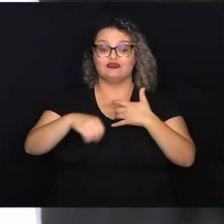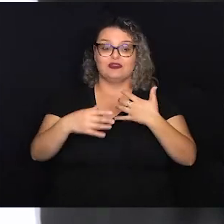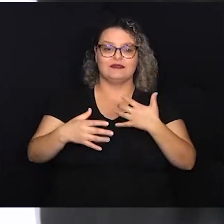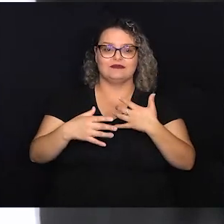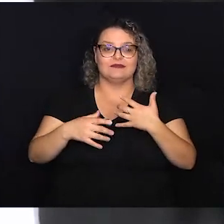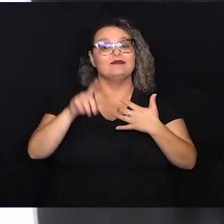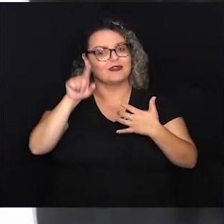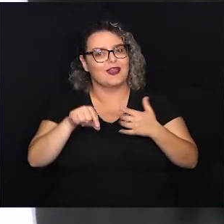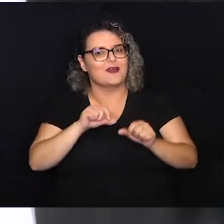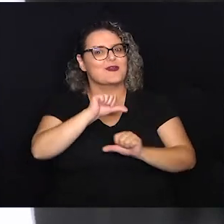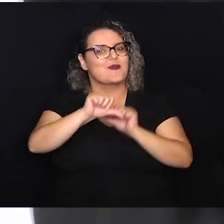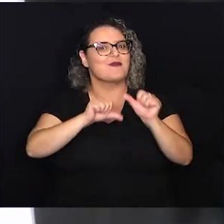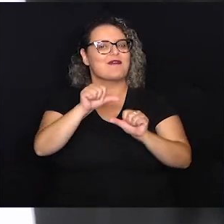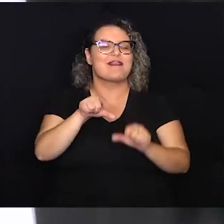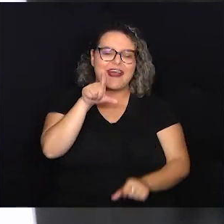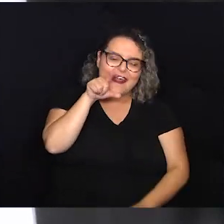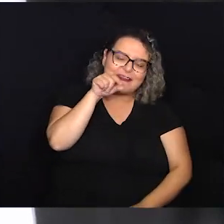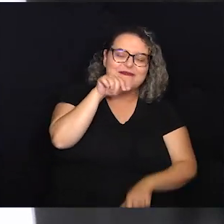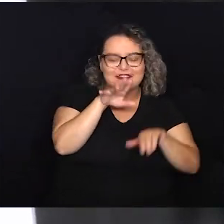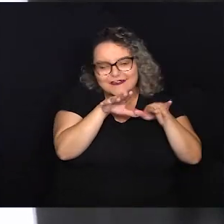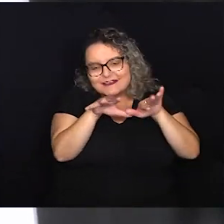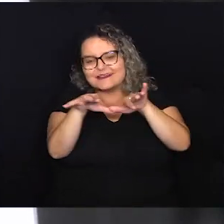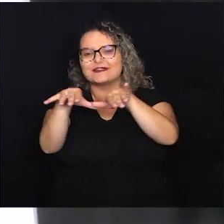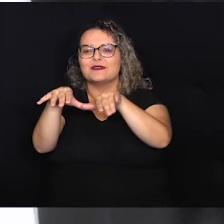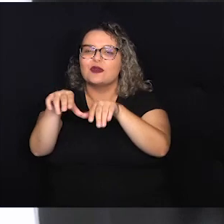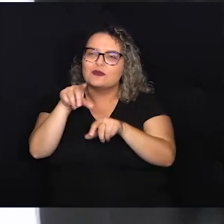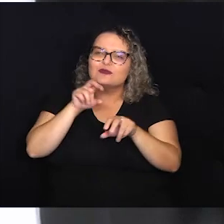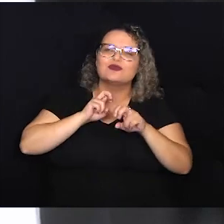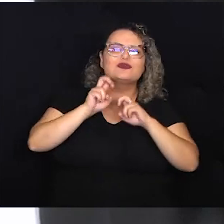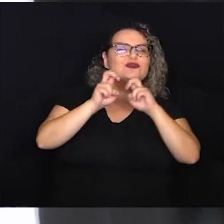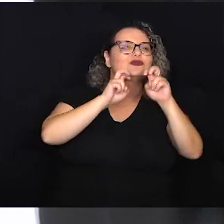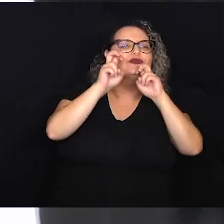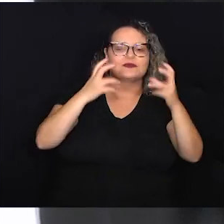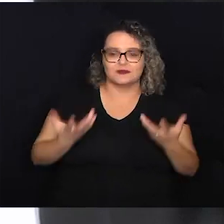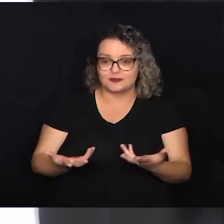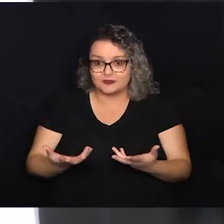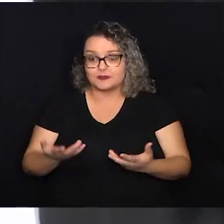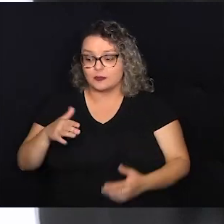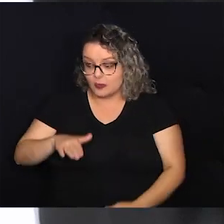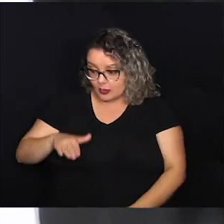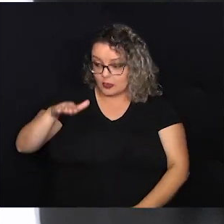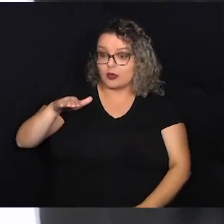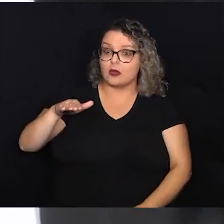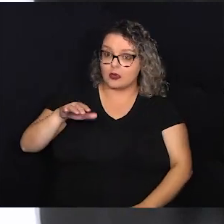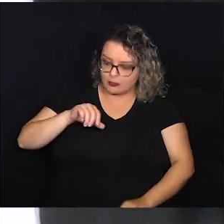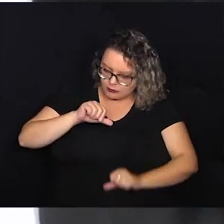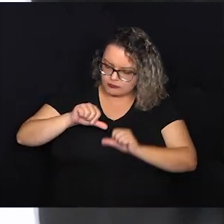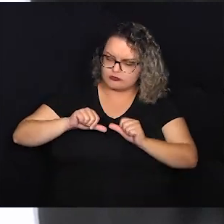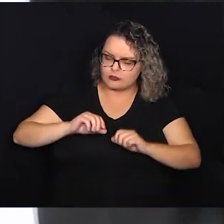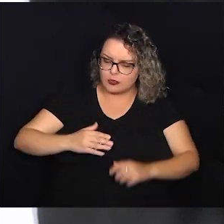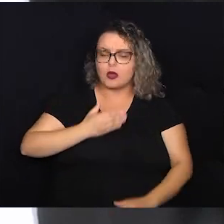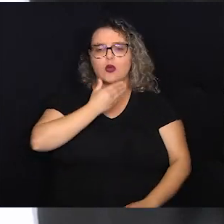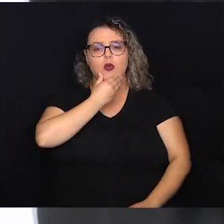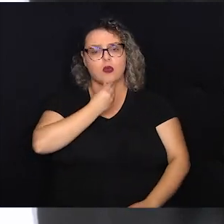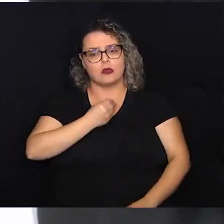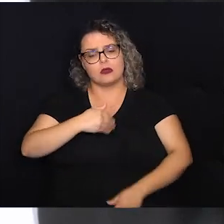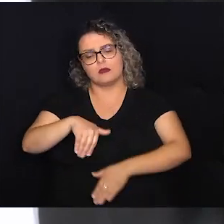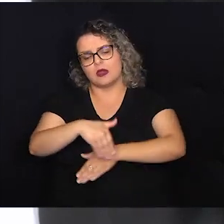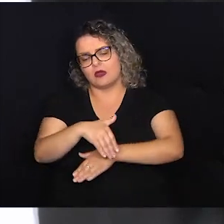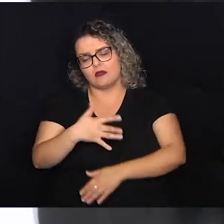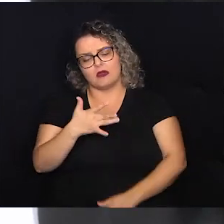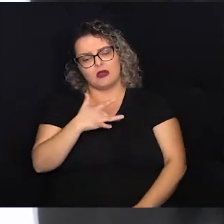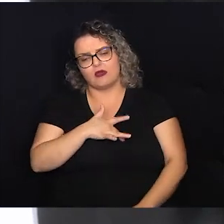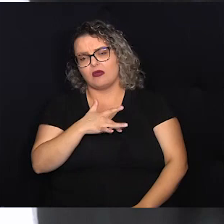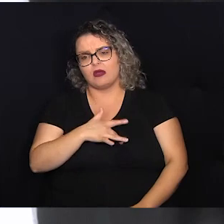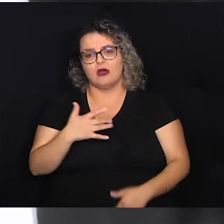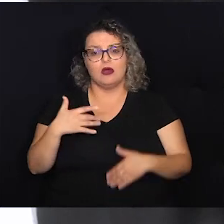tinha orquestra de pardais, e a cantinela enfadonhas de 1000 pregões matinais. Ali cresci e me fiz homem, e